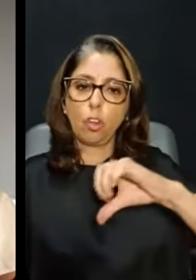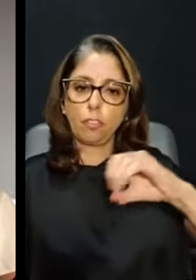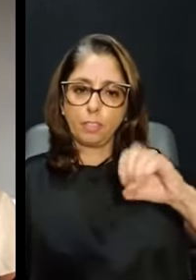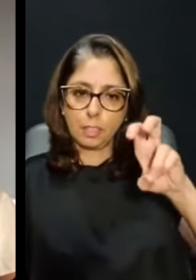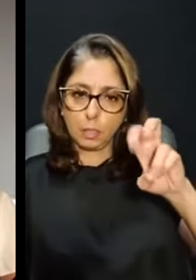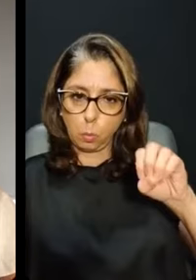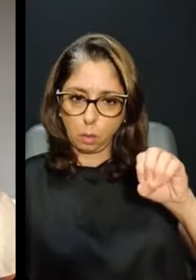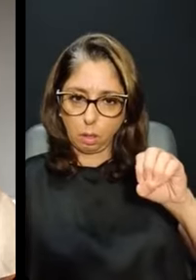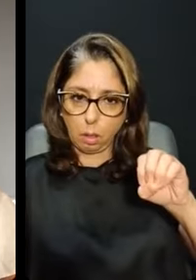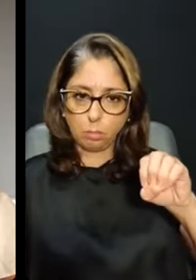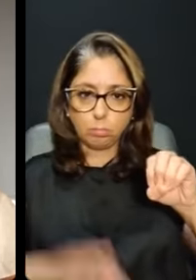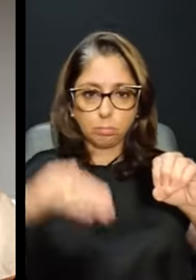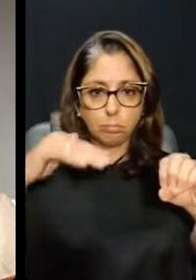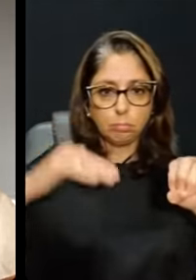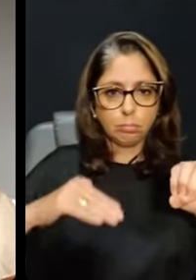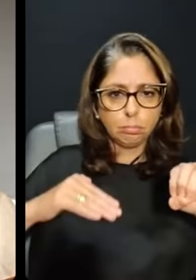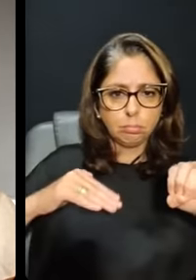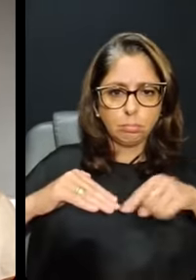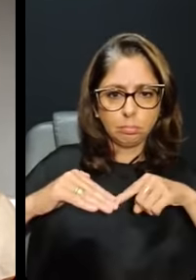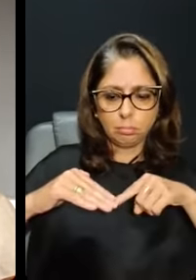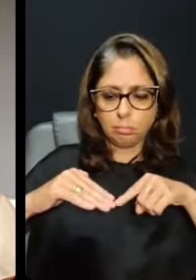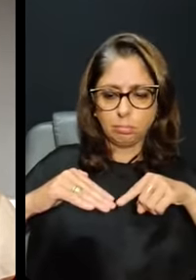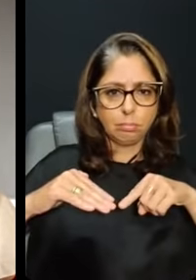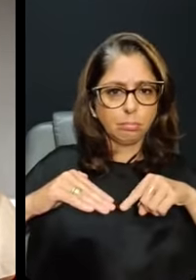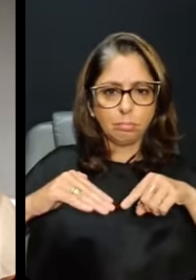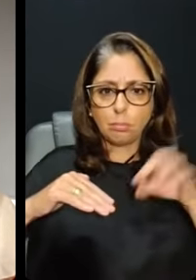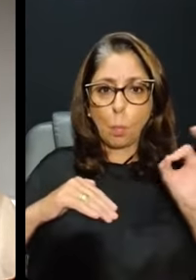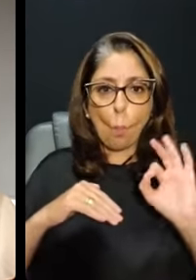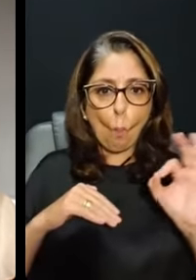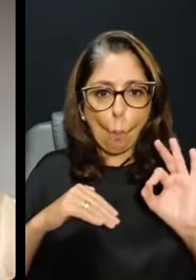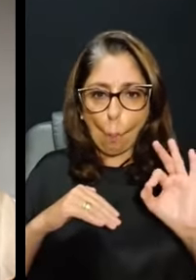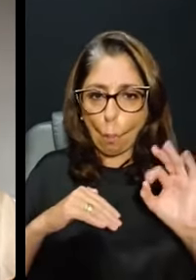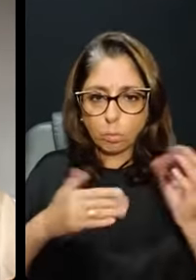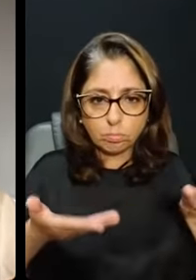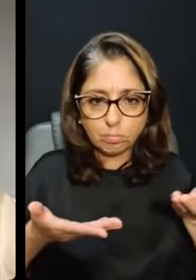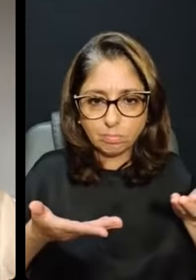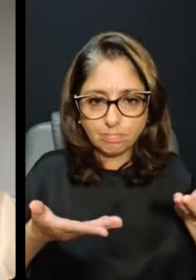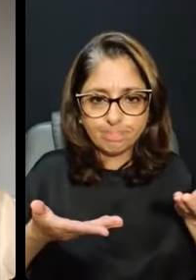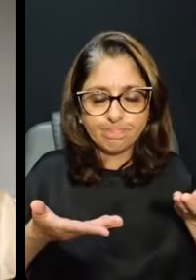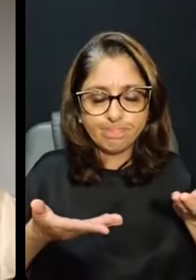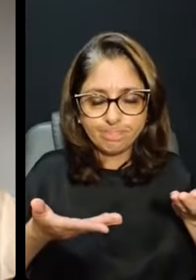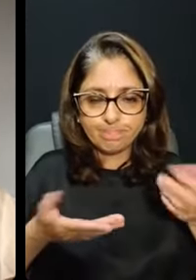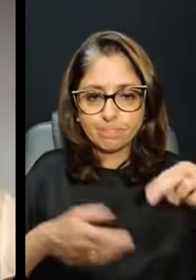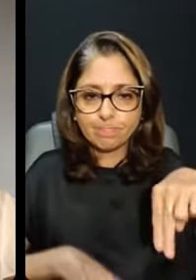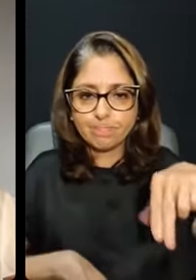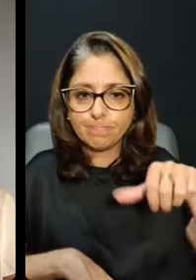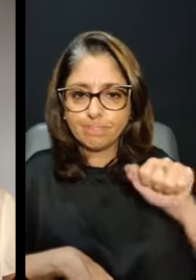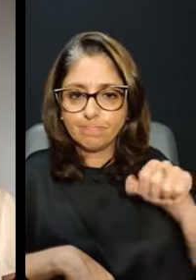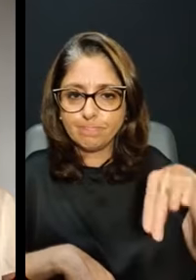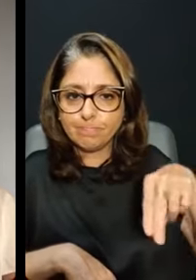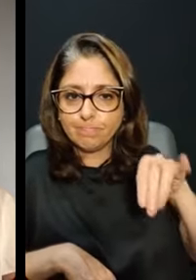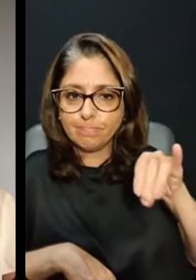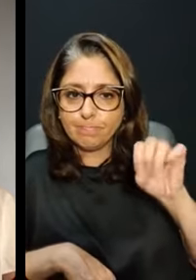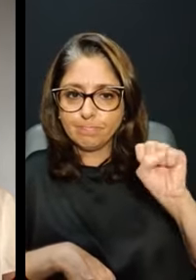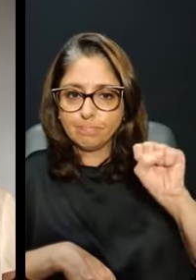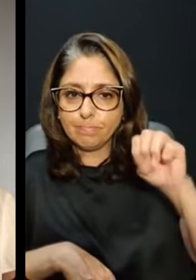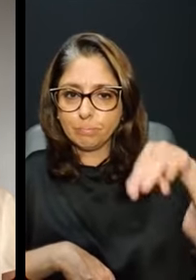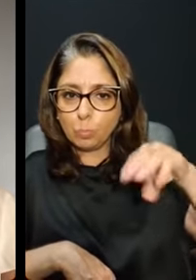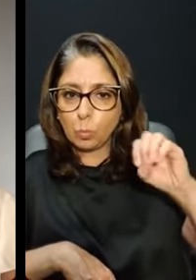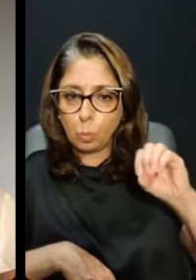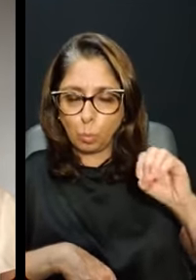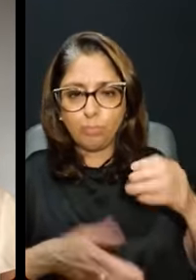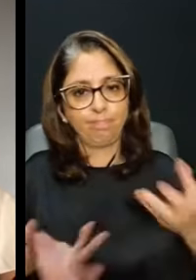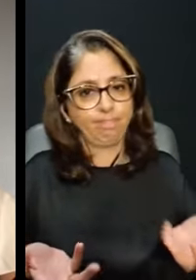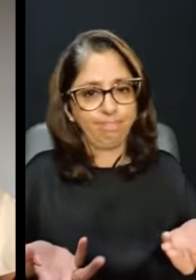com um conjunto de pessoas ali fazendo esse movimento. E o mais interessante dessa versão é